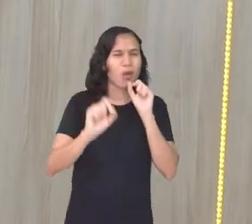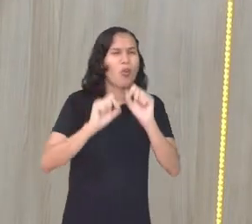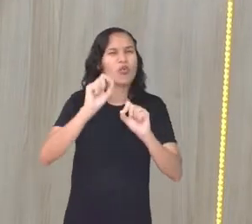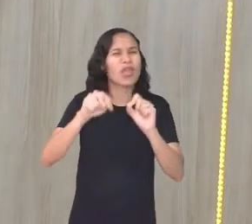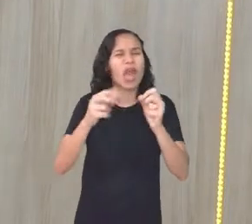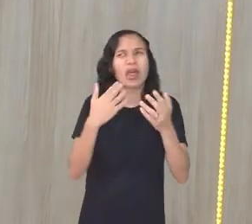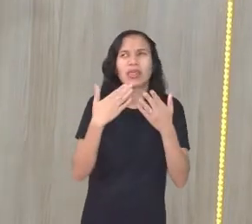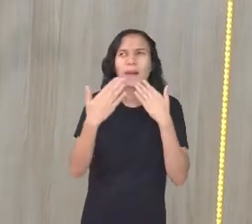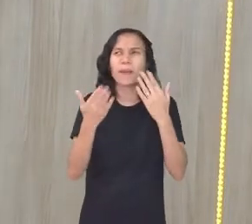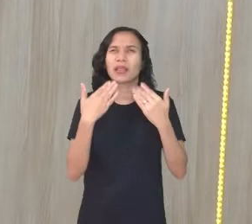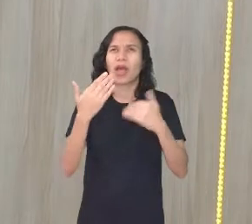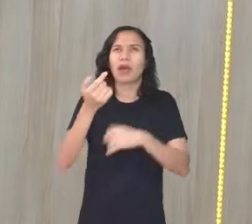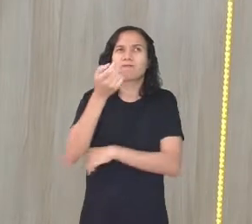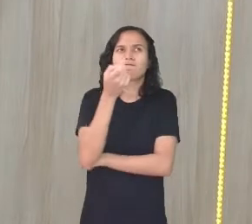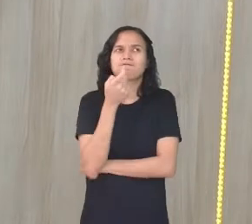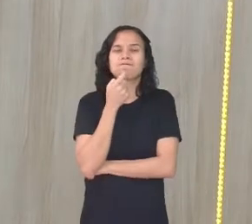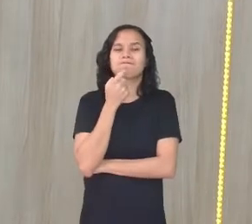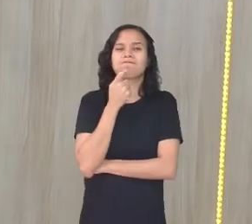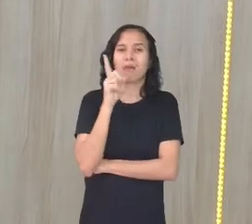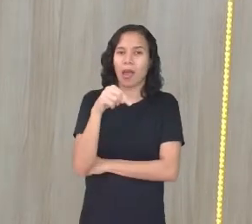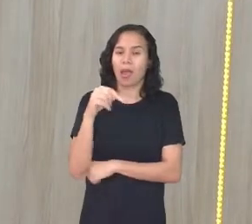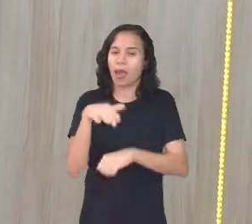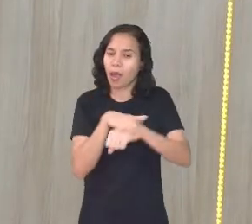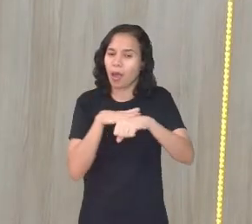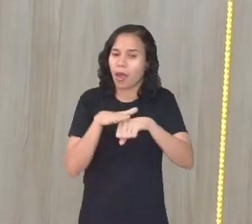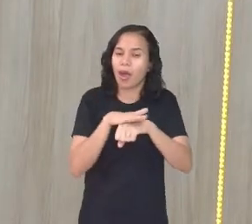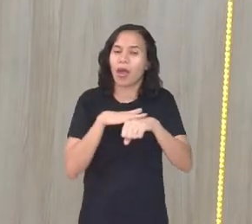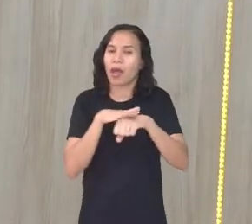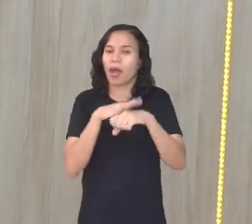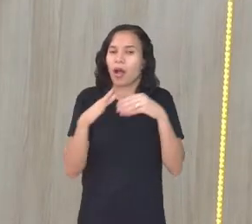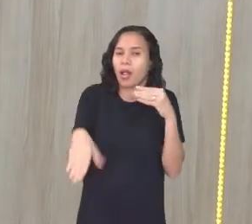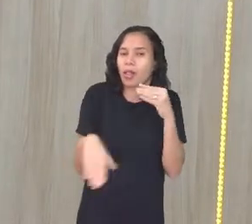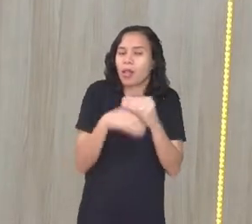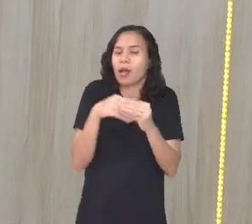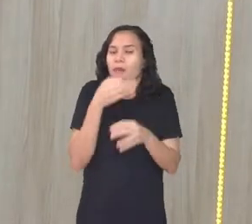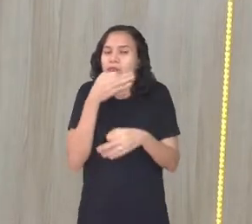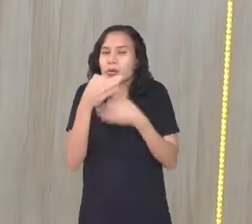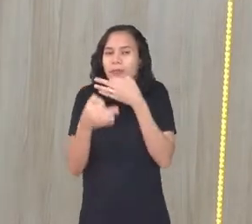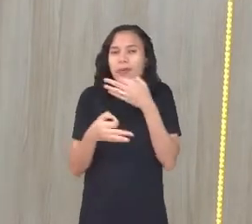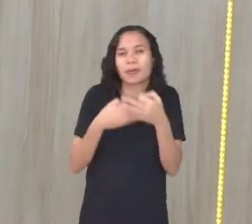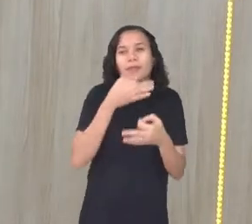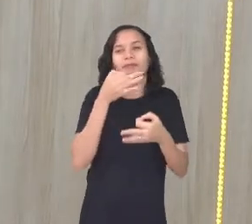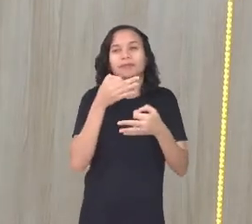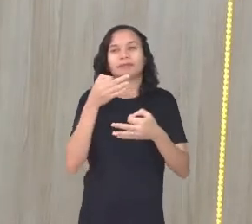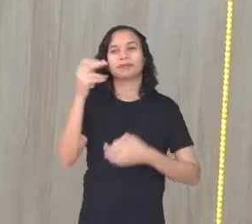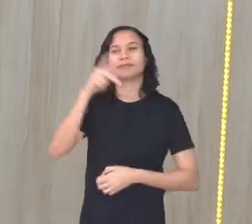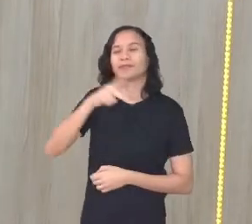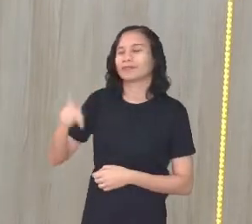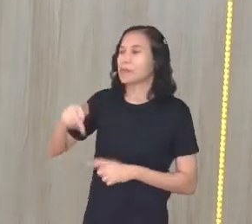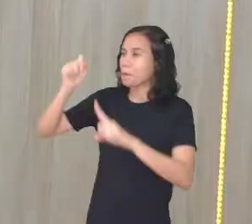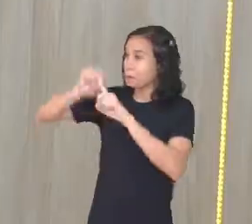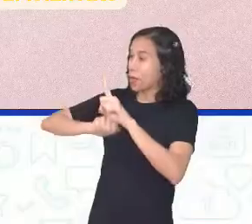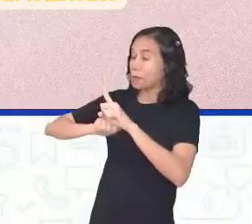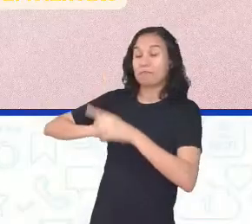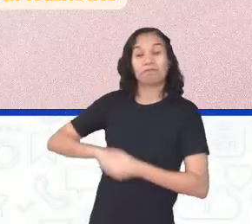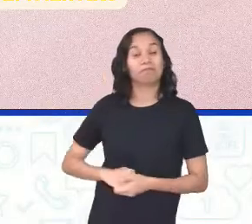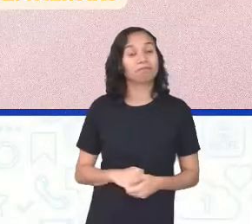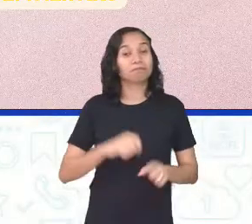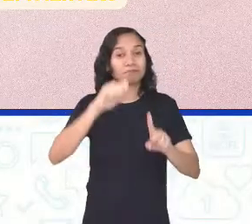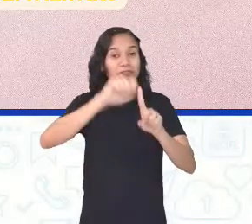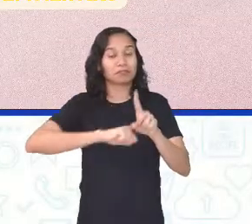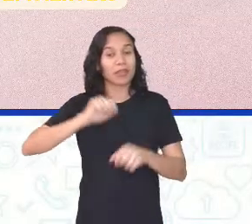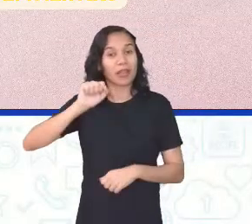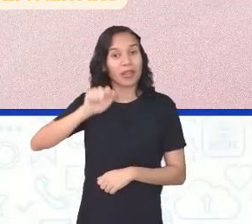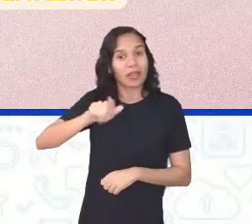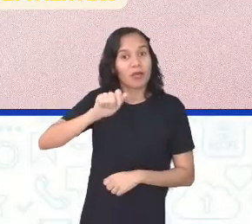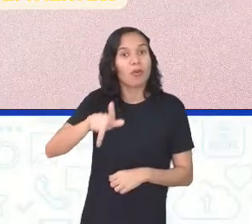debater, professora? Conversar, argumentar. Vamos lá. Professora, que mês, hein? O mês de agosto